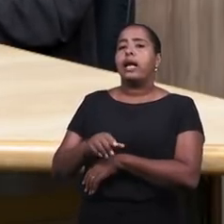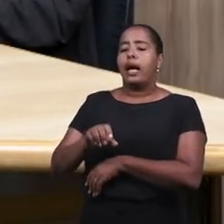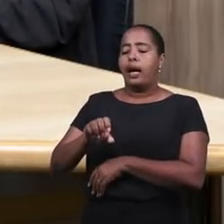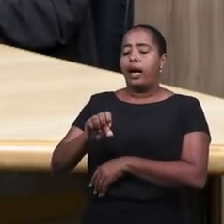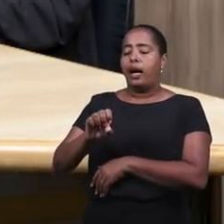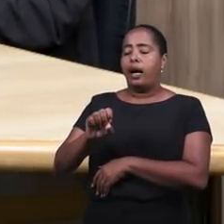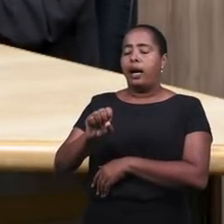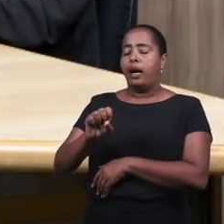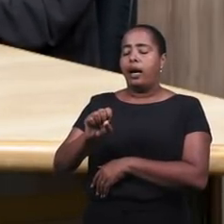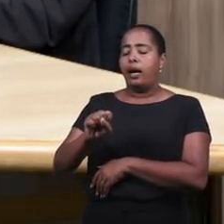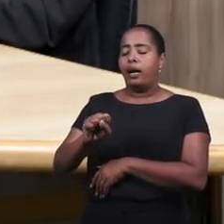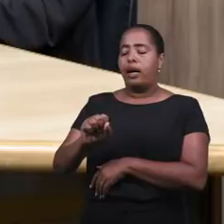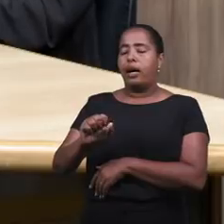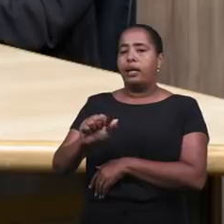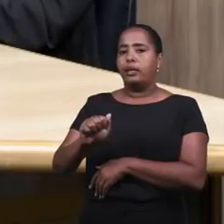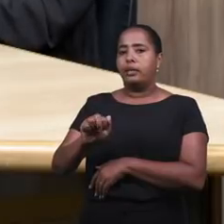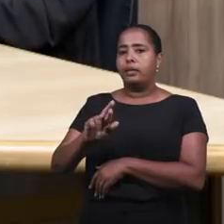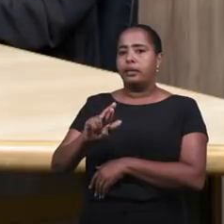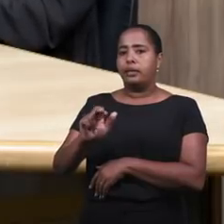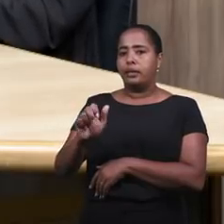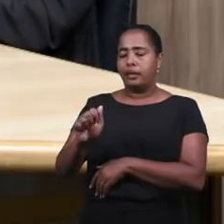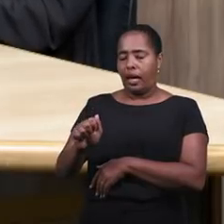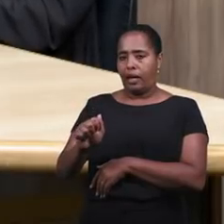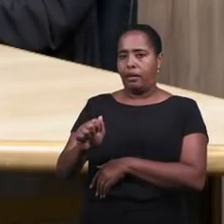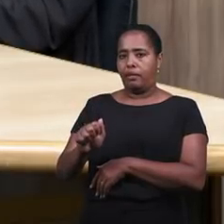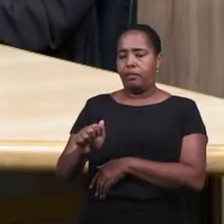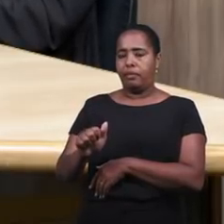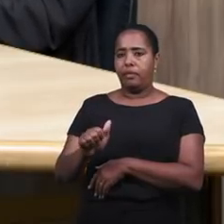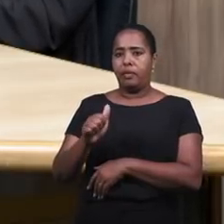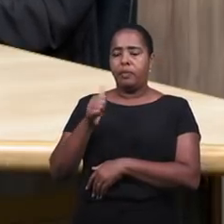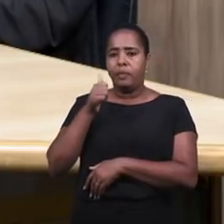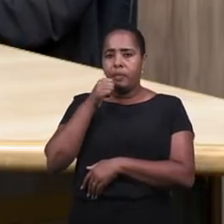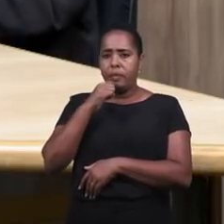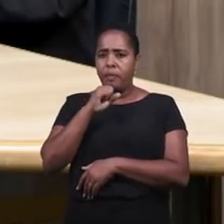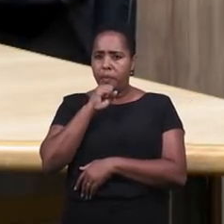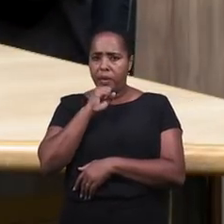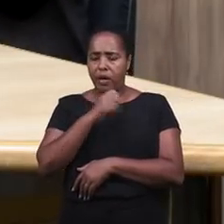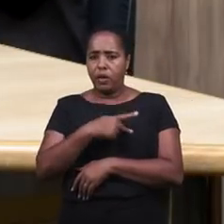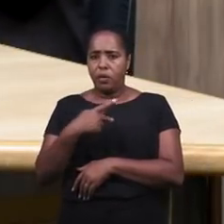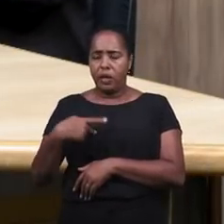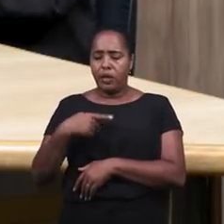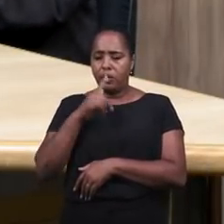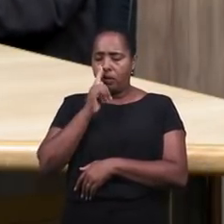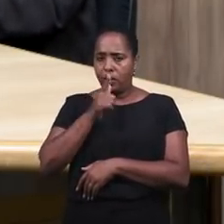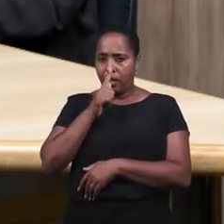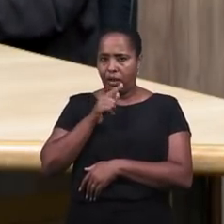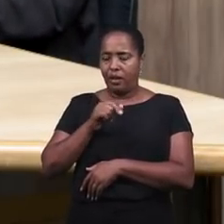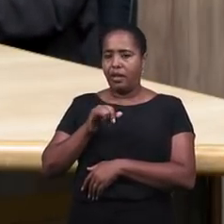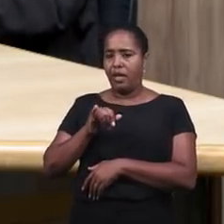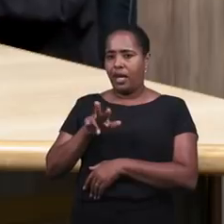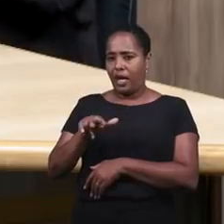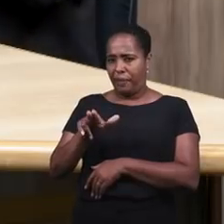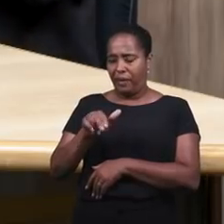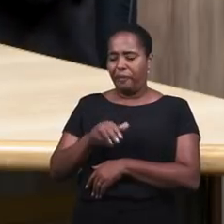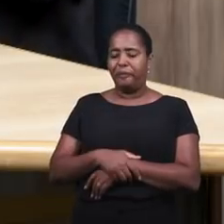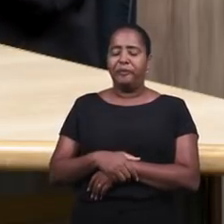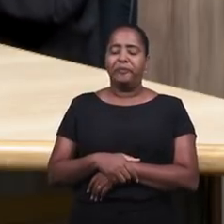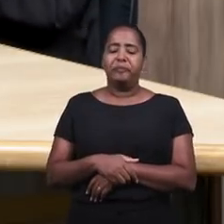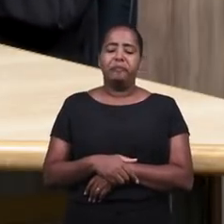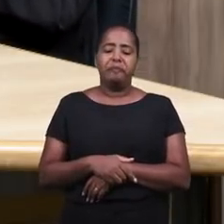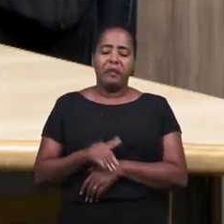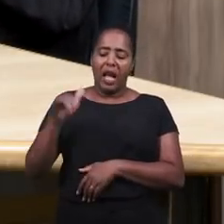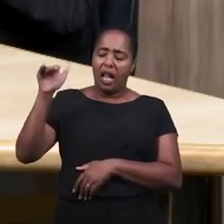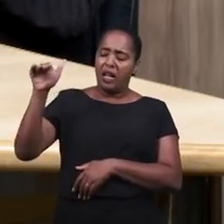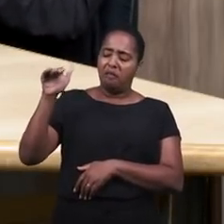Dona Sara, mãe do pastor Gedeuti. Uma senhora notável, ela era baixinha, mas